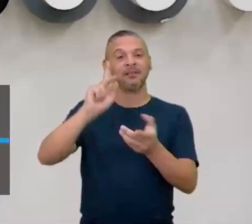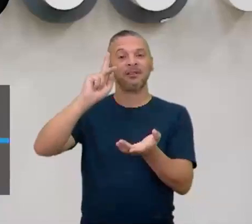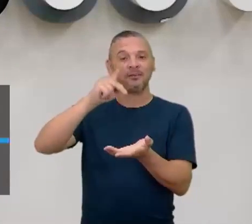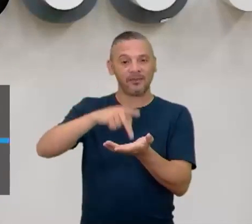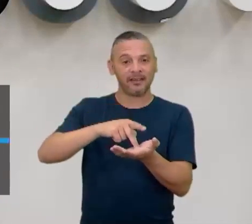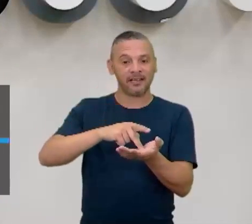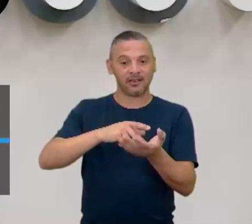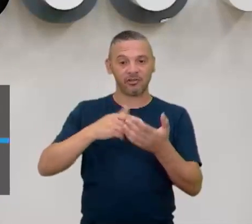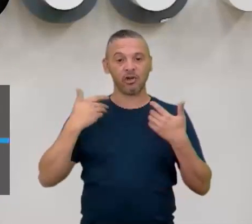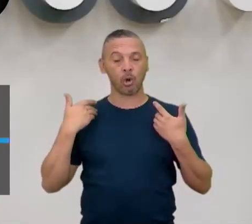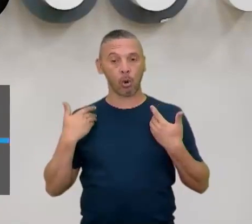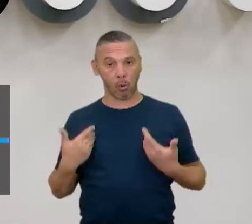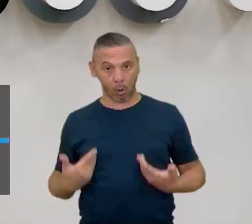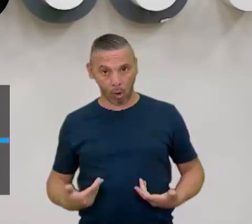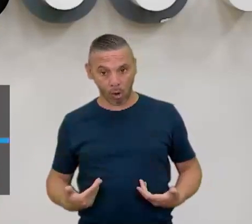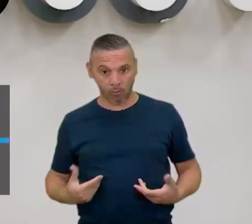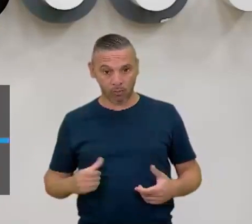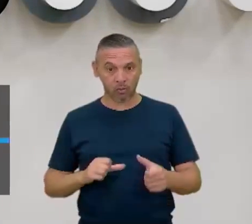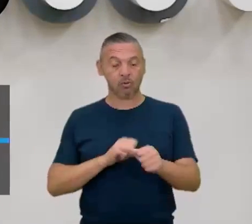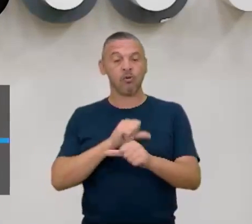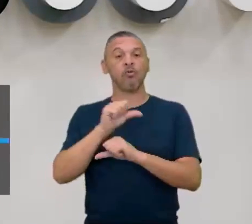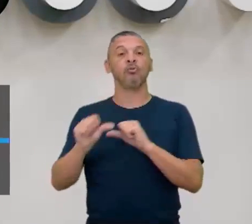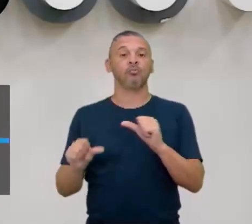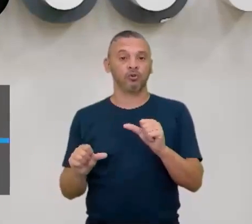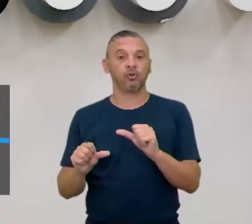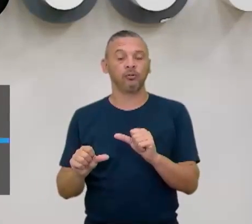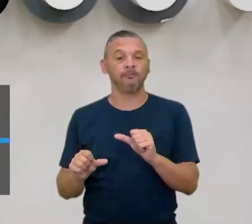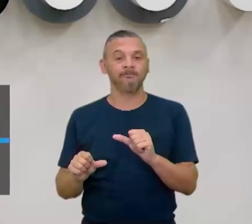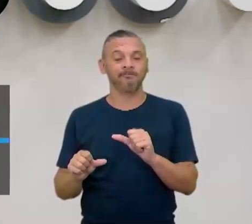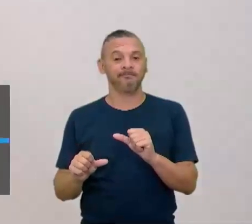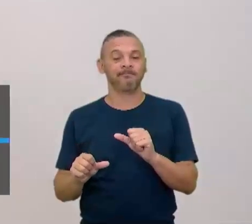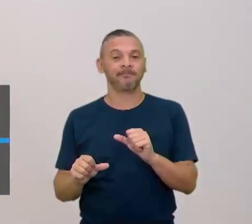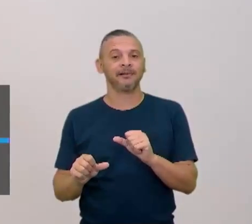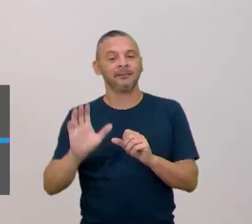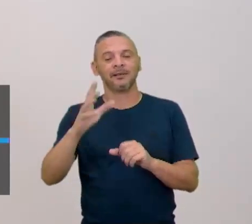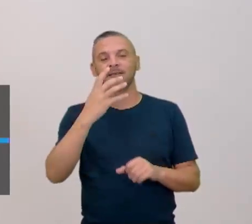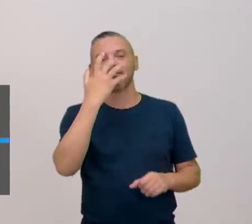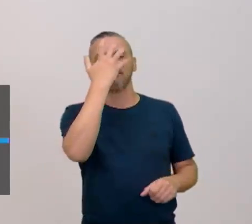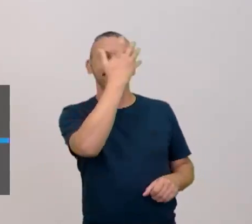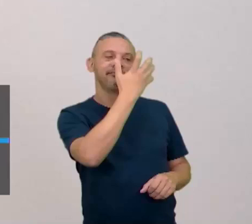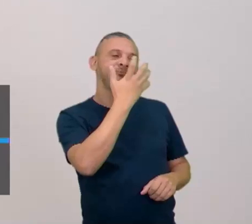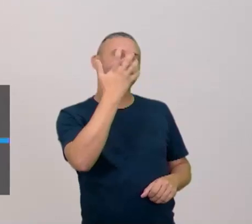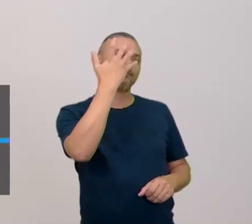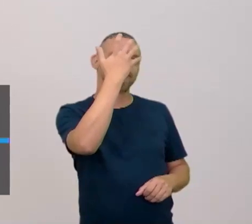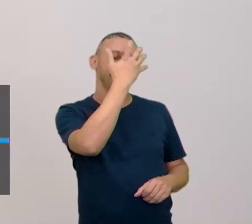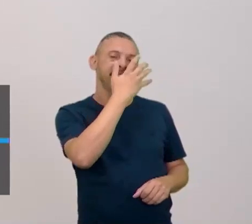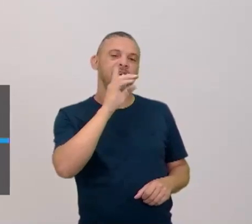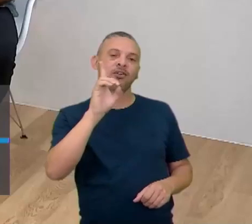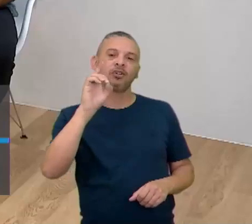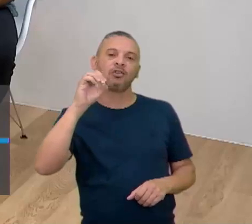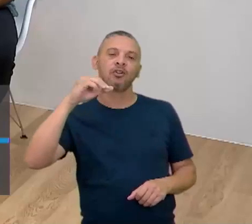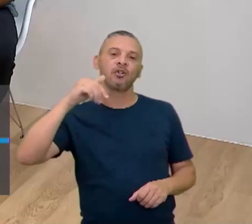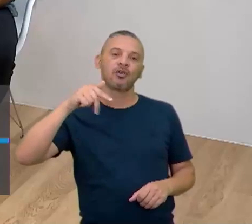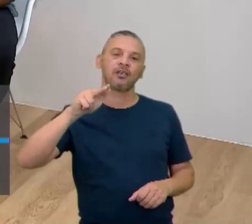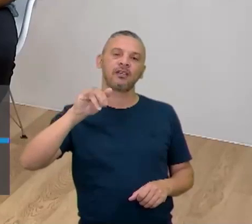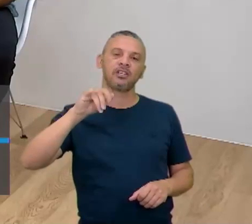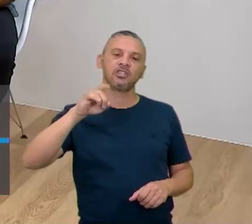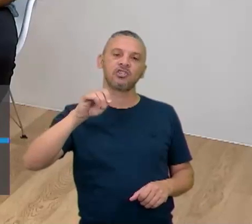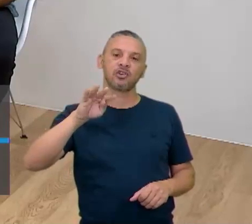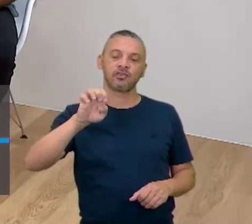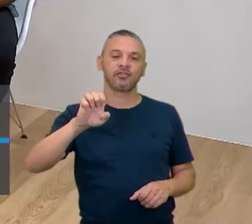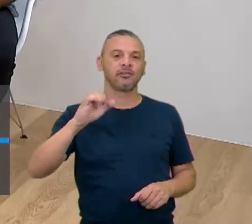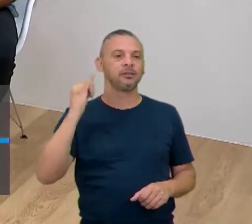corpo de uma forma grande. Mas é um romance maravilhoso, né? Que atravessa gerações, então é muito